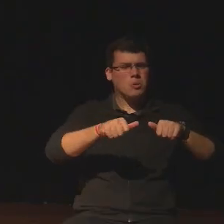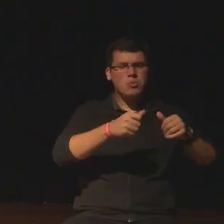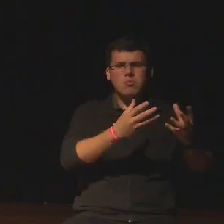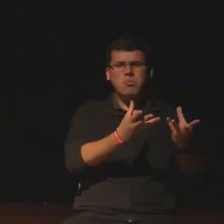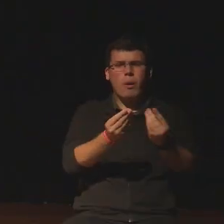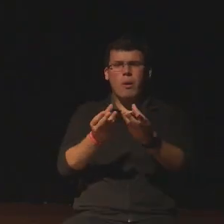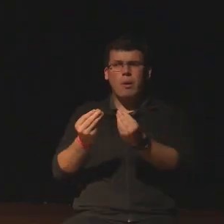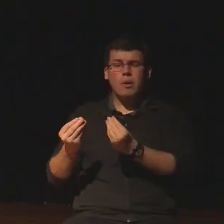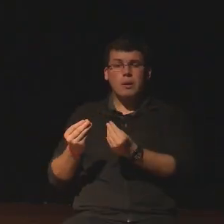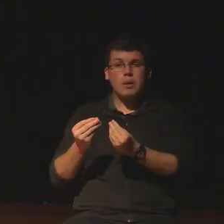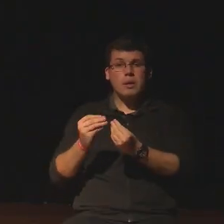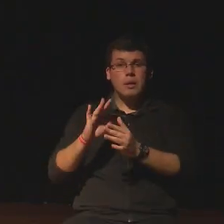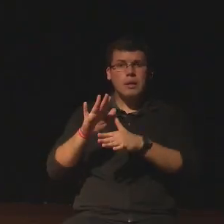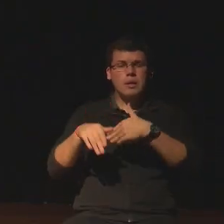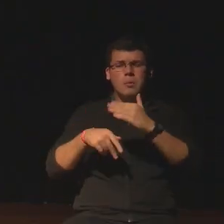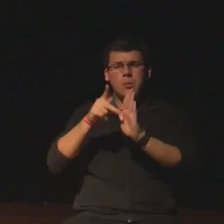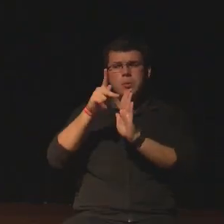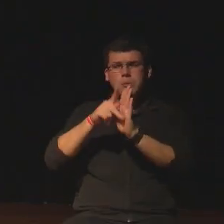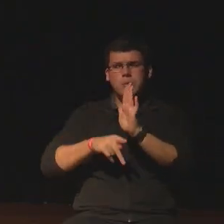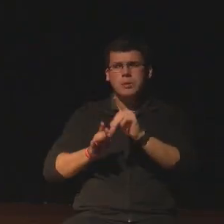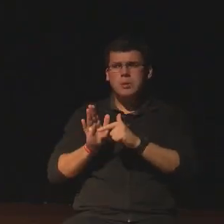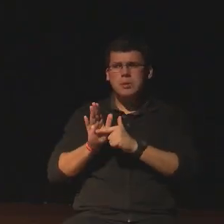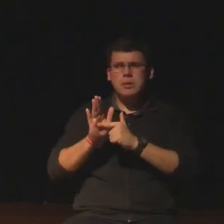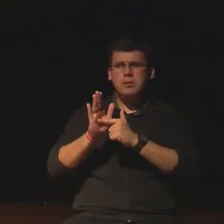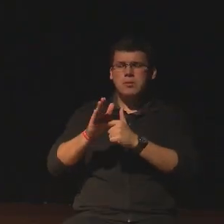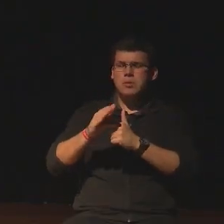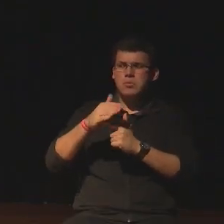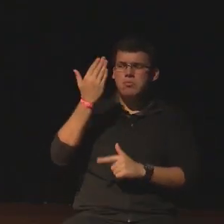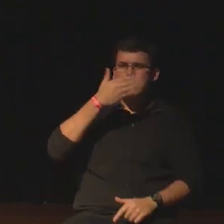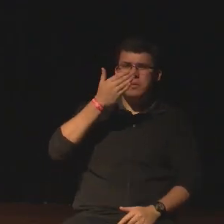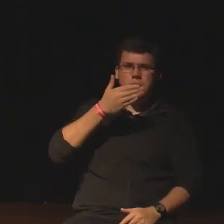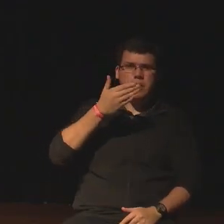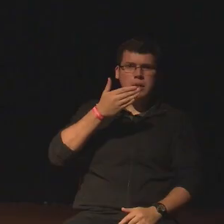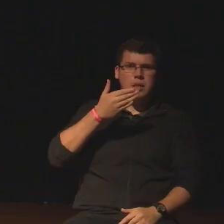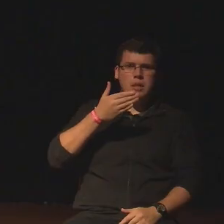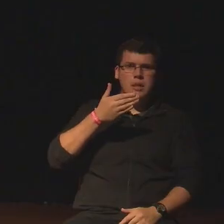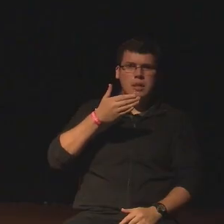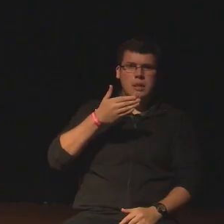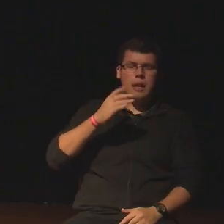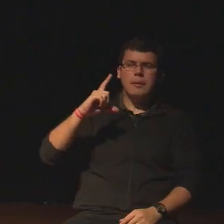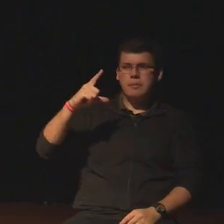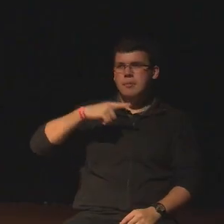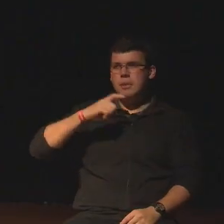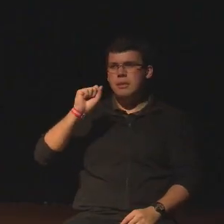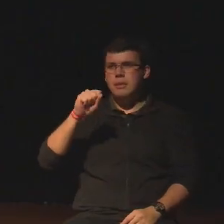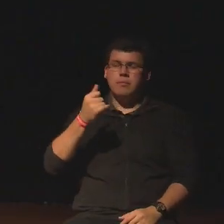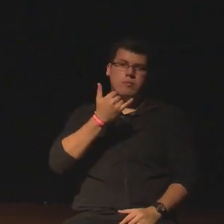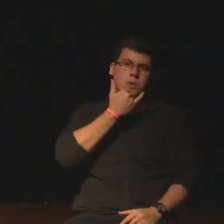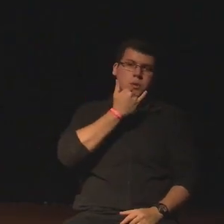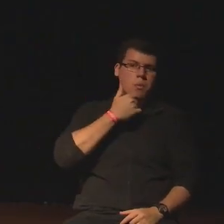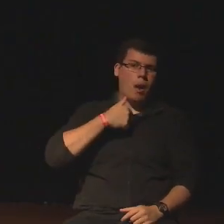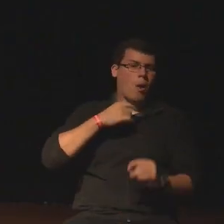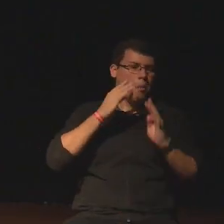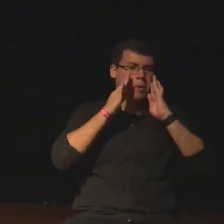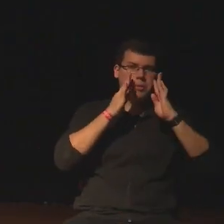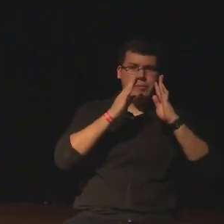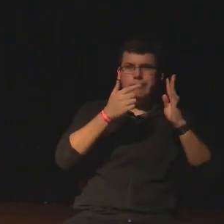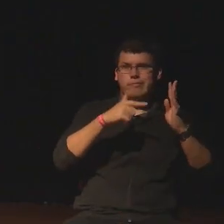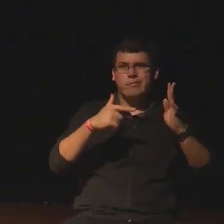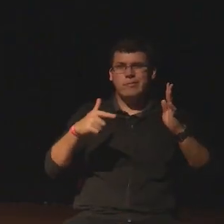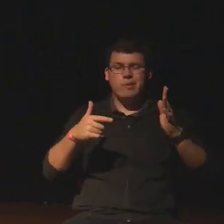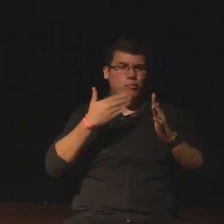contemplada no projeto, ela não foi, né? Tá? Ah, tá, é que aqui eu acho, ou eu não prestei atenção ou não apareceu